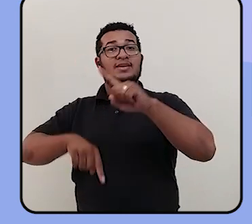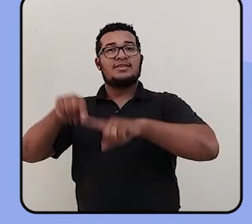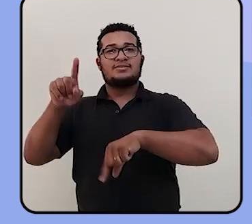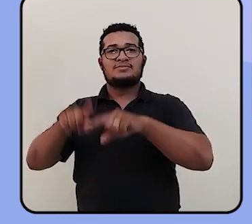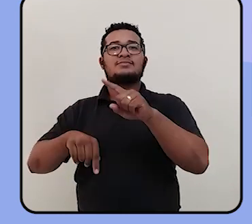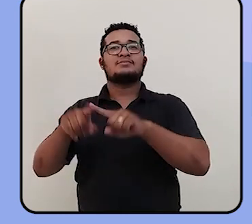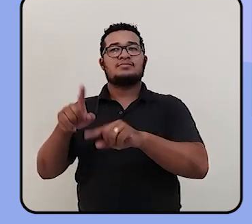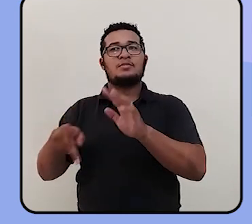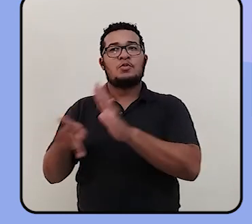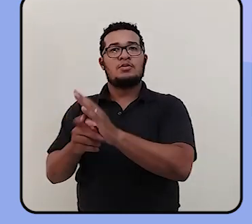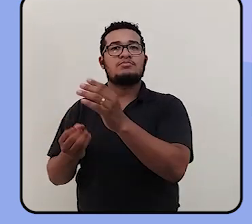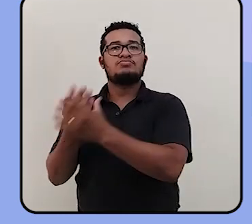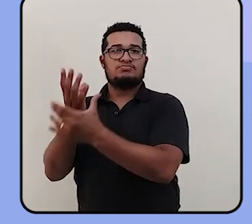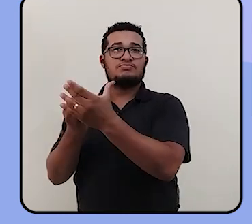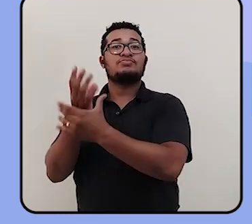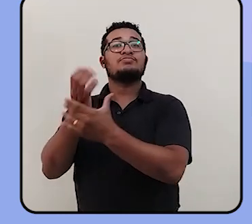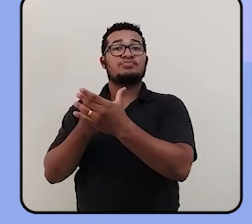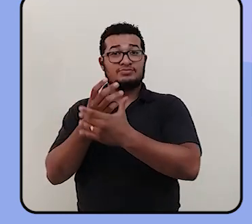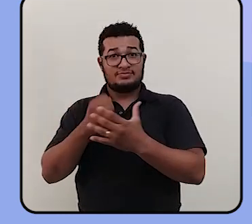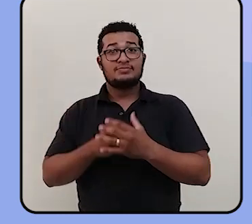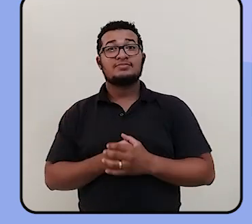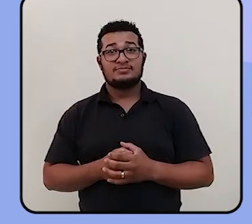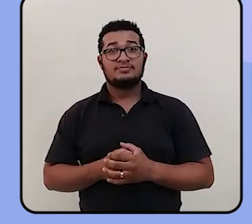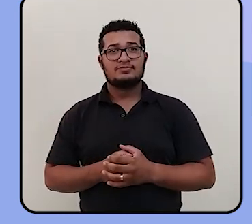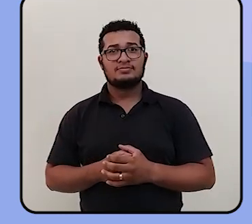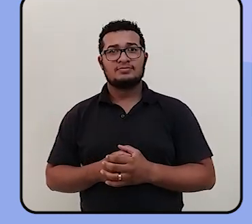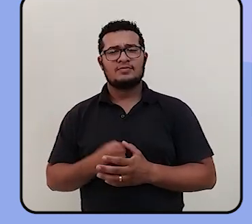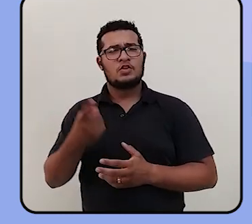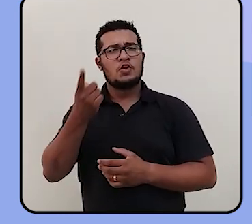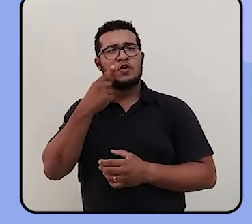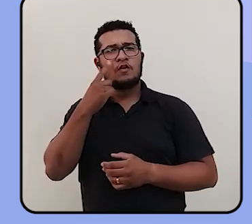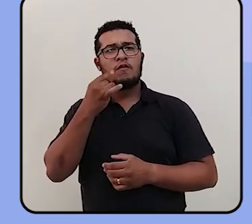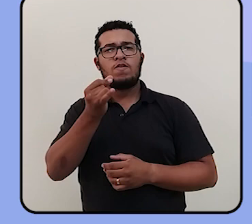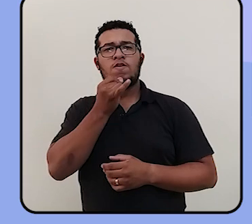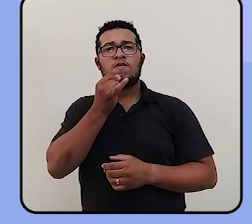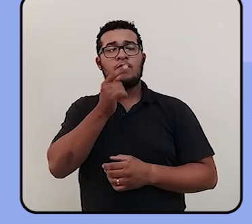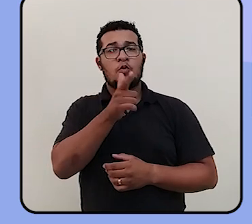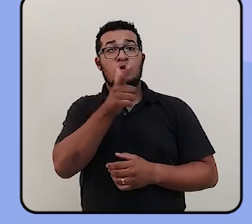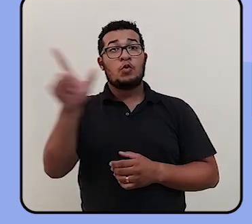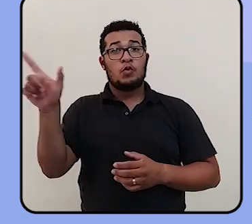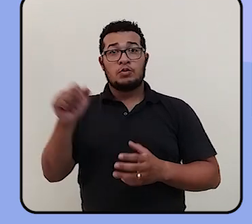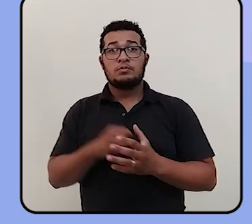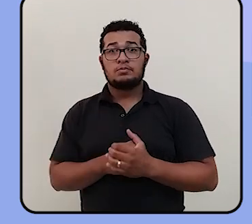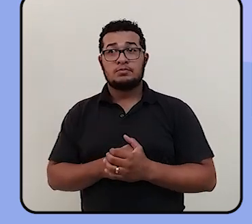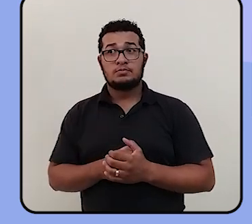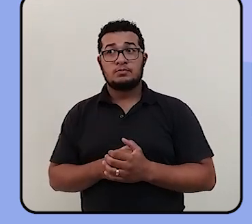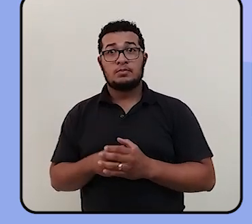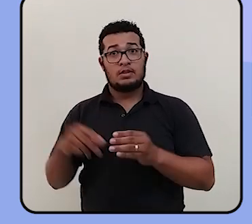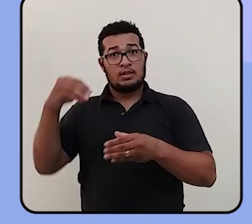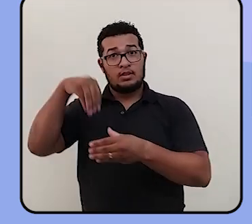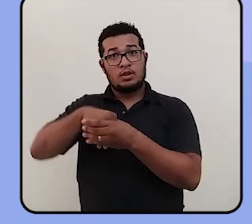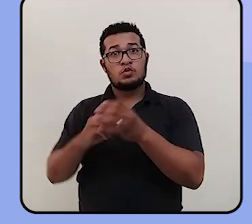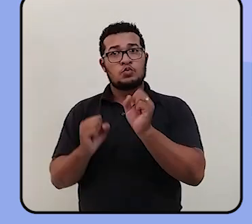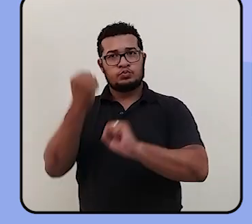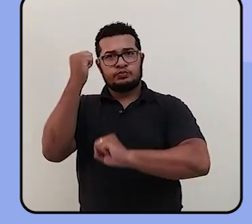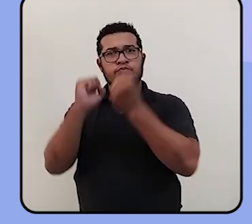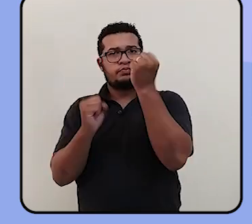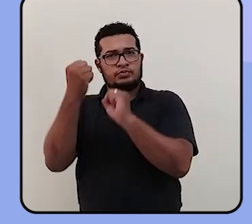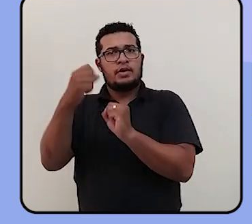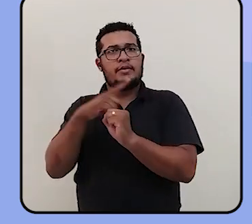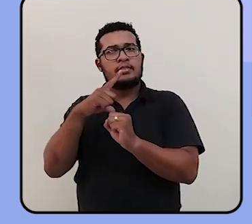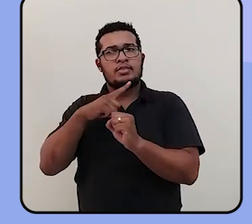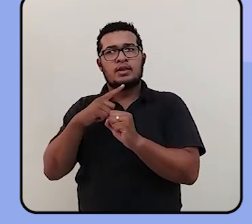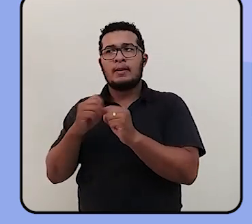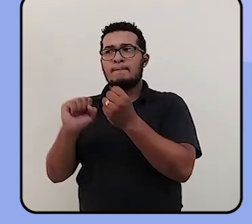840 peças sendo produzidas. Se liga nesse outro exemplo. Em uma indústria,